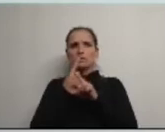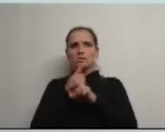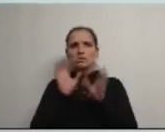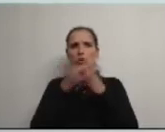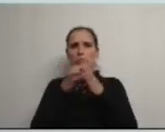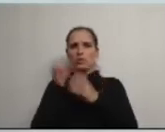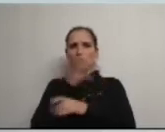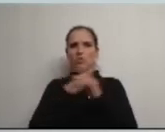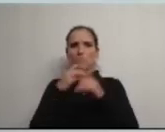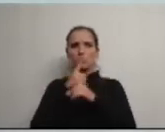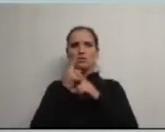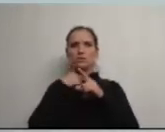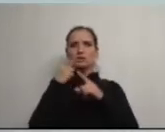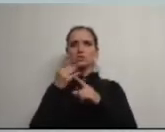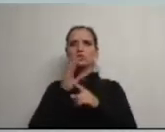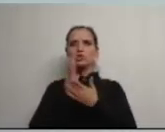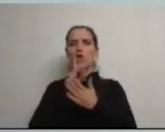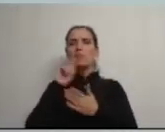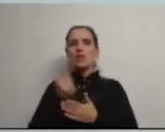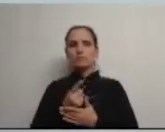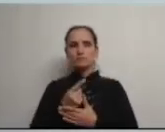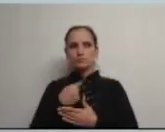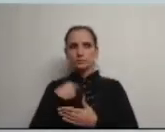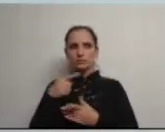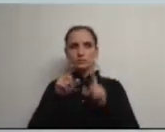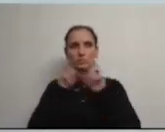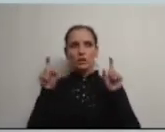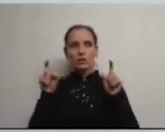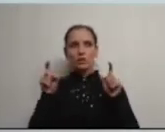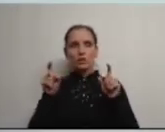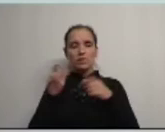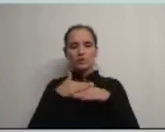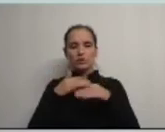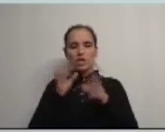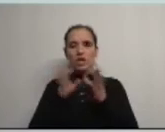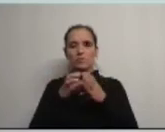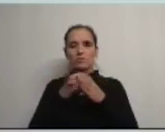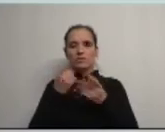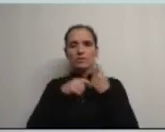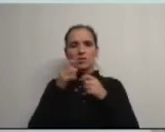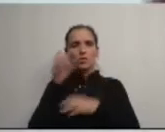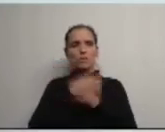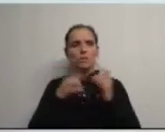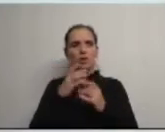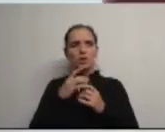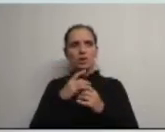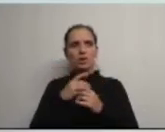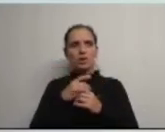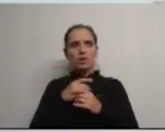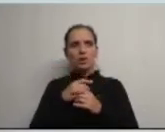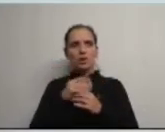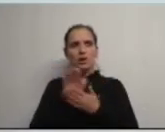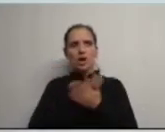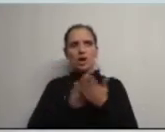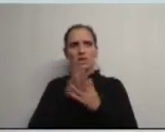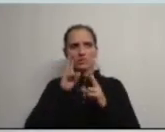comunidade europeia porque dizem que só se der atenção eu tenho uma empresa que fabrica equipamentos que vendem para toda a Europa aplicados na área